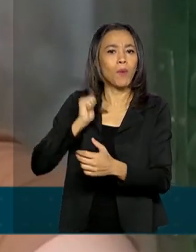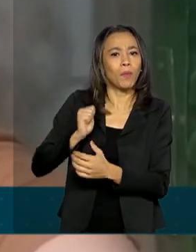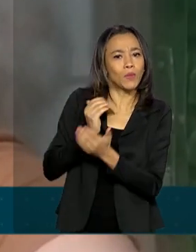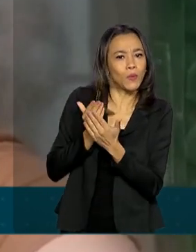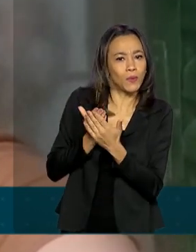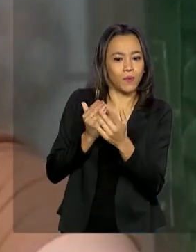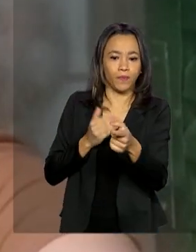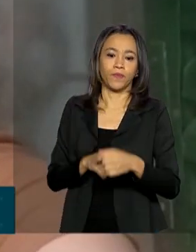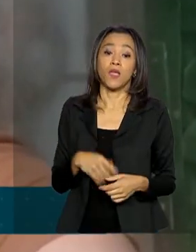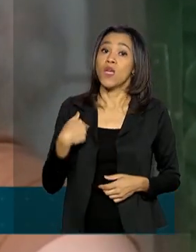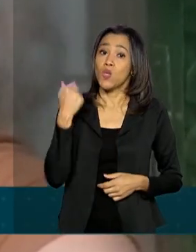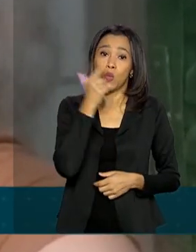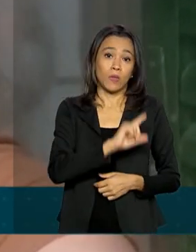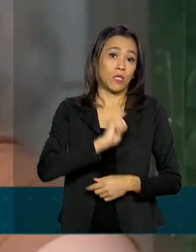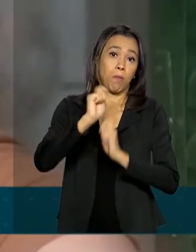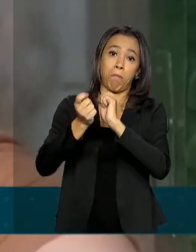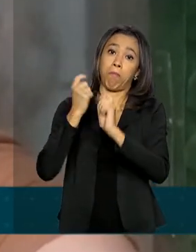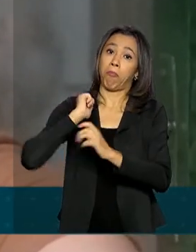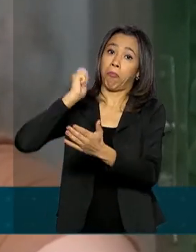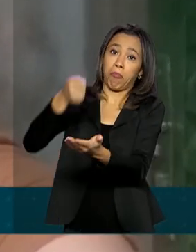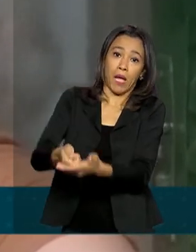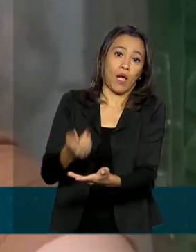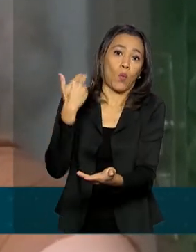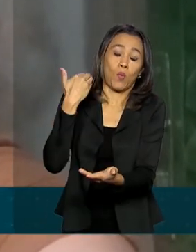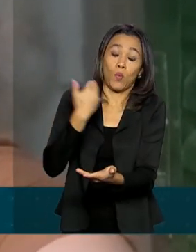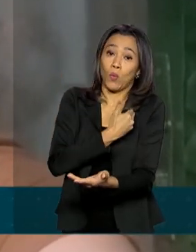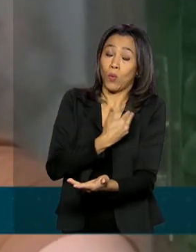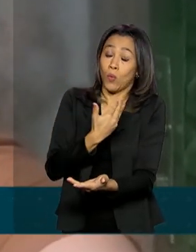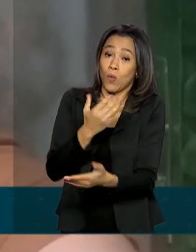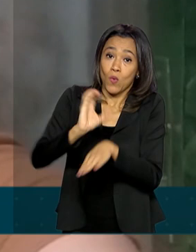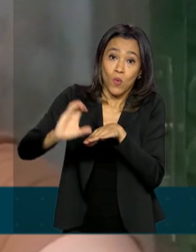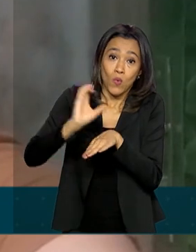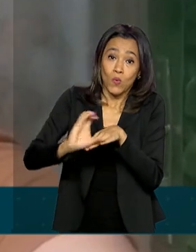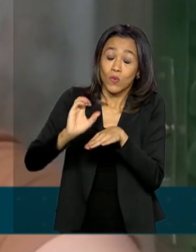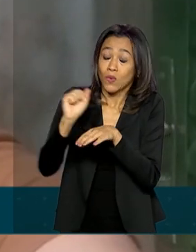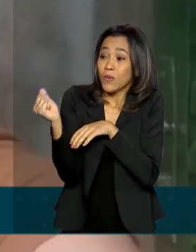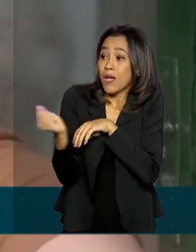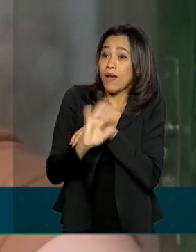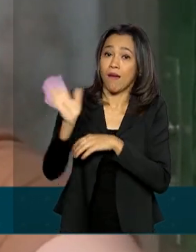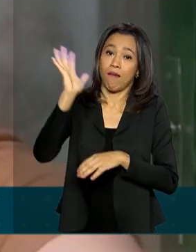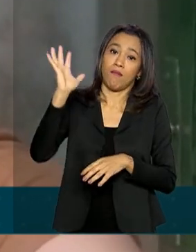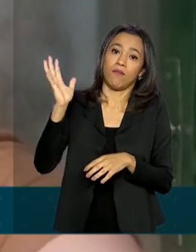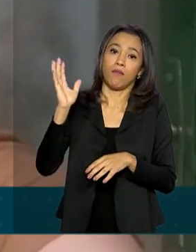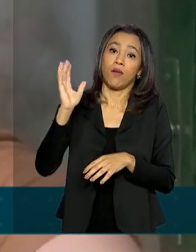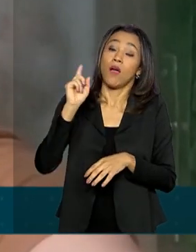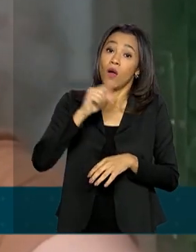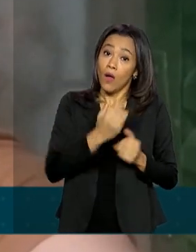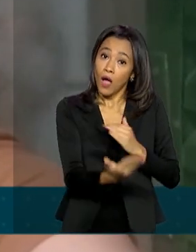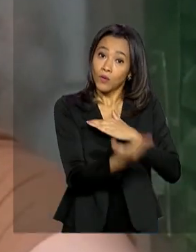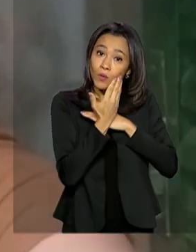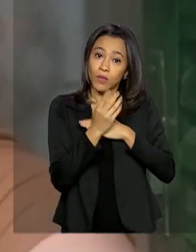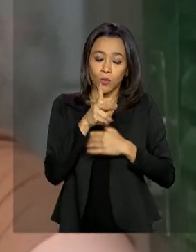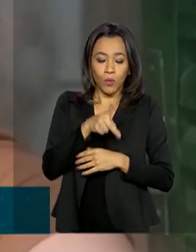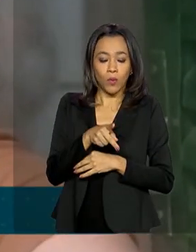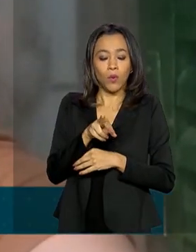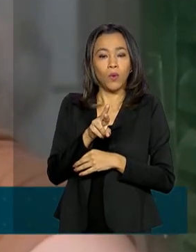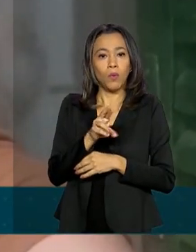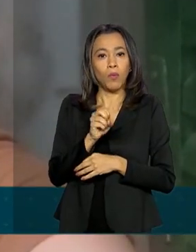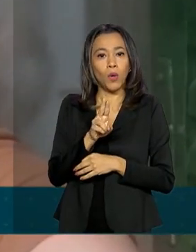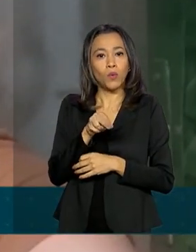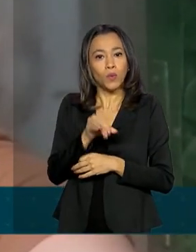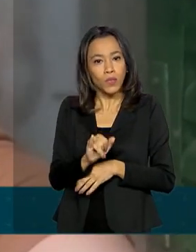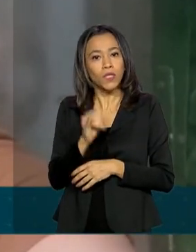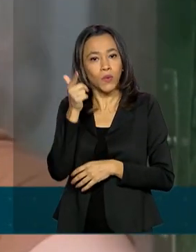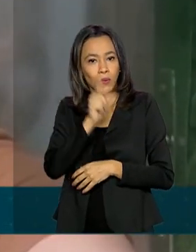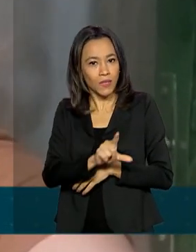Porque eu não tenho condições de pagar o curso, porque é um curso extremamente caro. Através do Prouni, eu posso abater uma parte do valor,